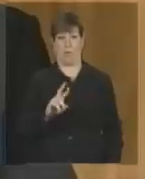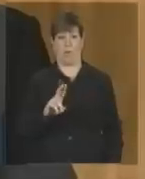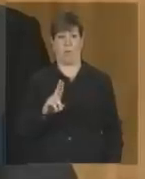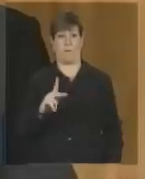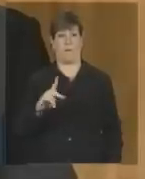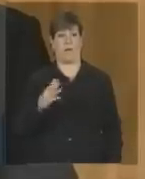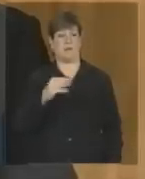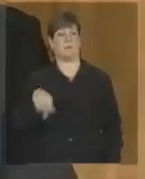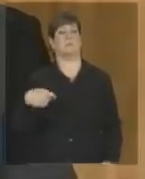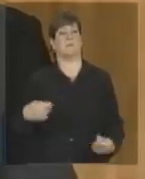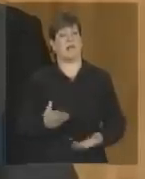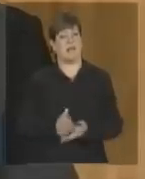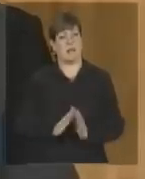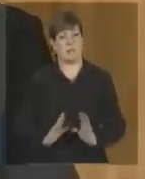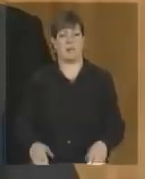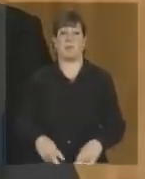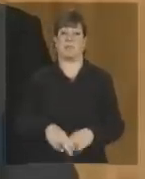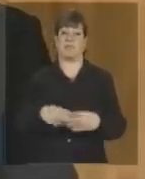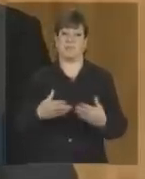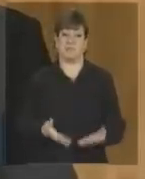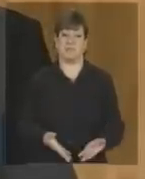com a geração da pobreza,